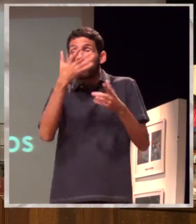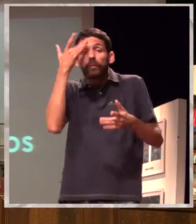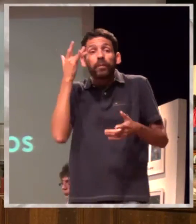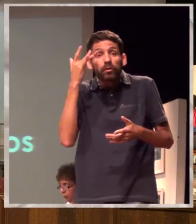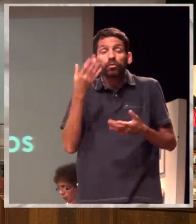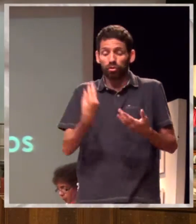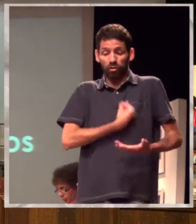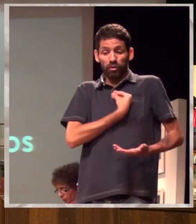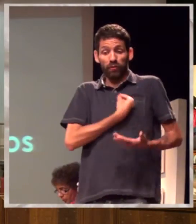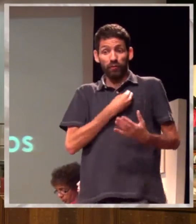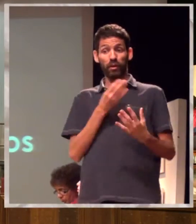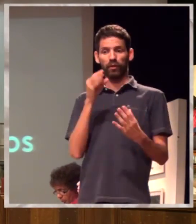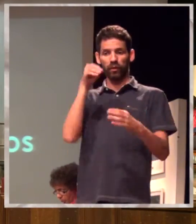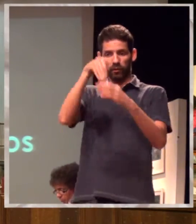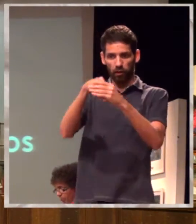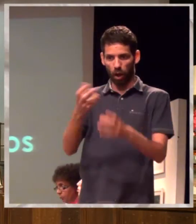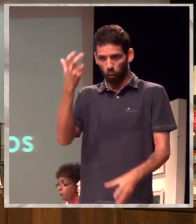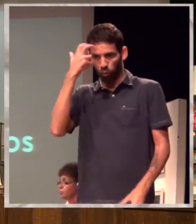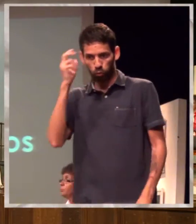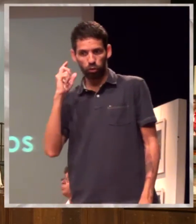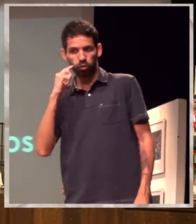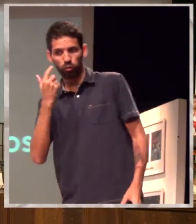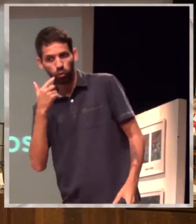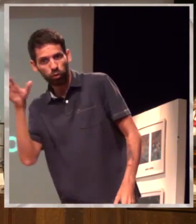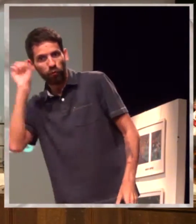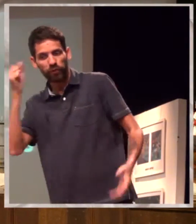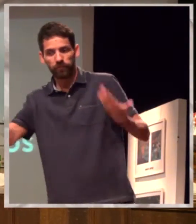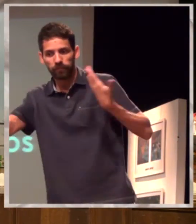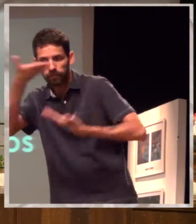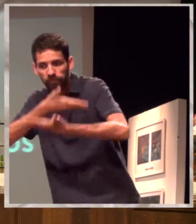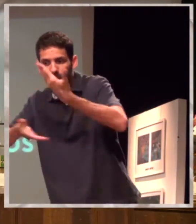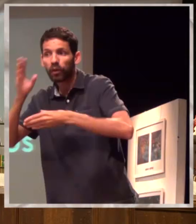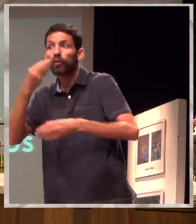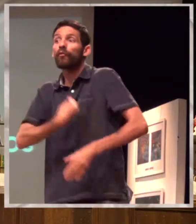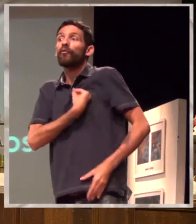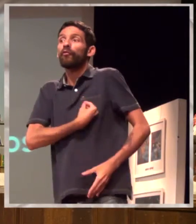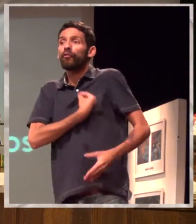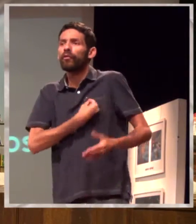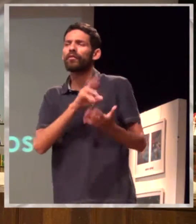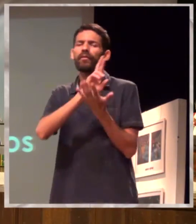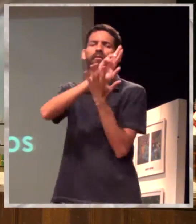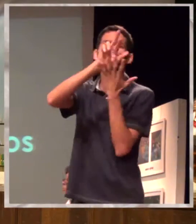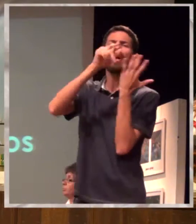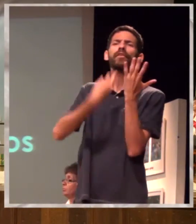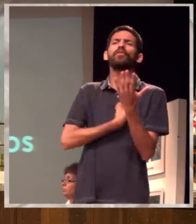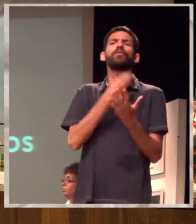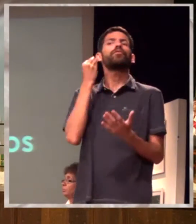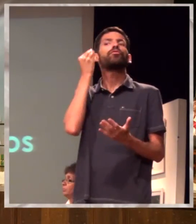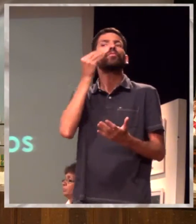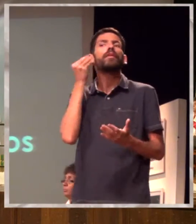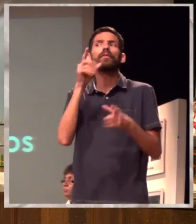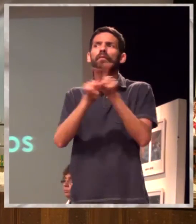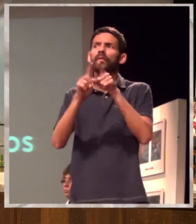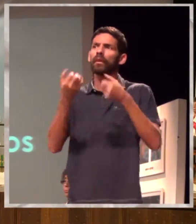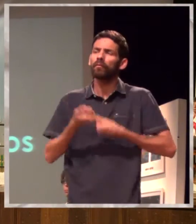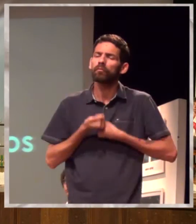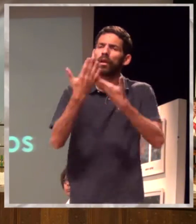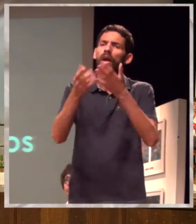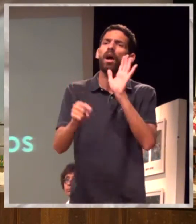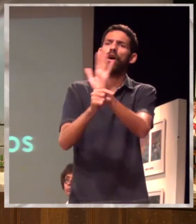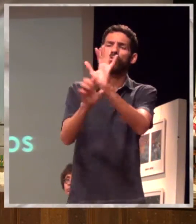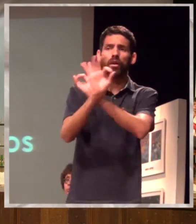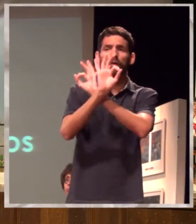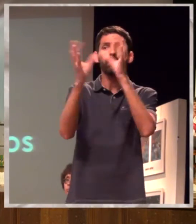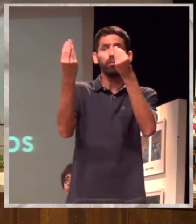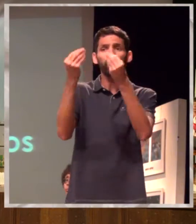que transitam entre a cultura surda, entre a cultura ouvinte, transitam entre várias realidades e podem... Nossa, colaboraram